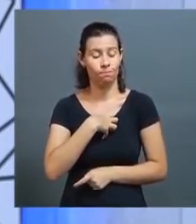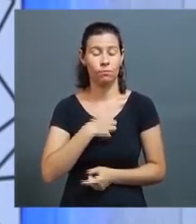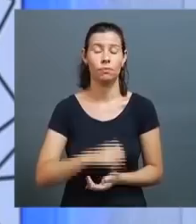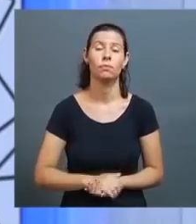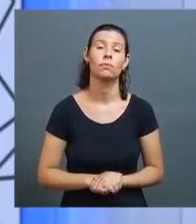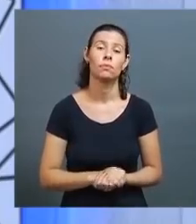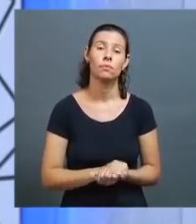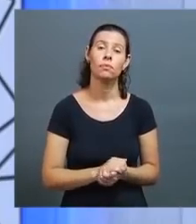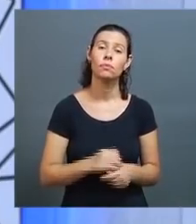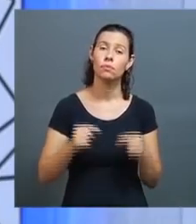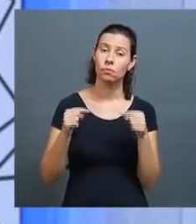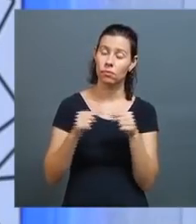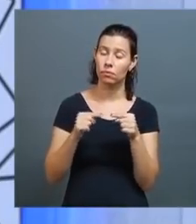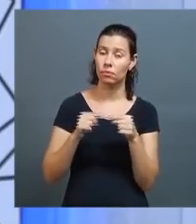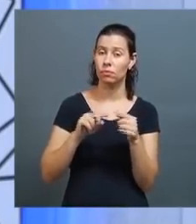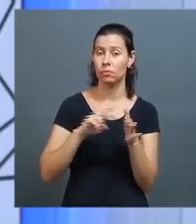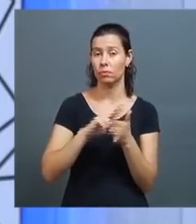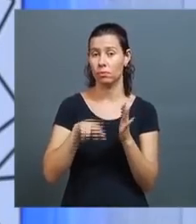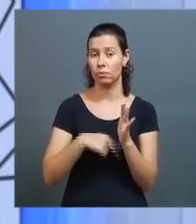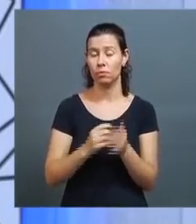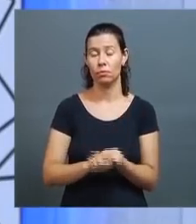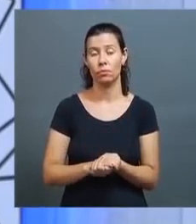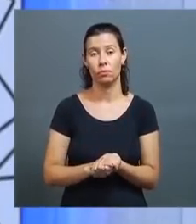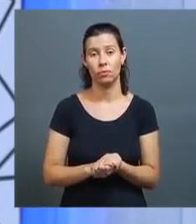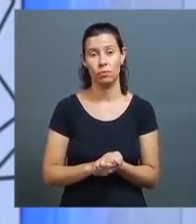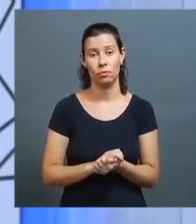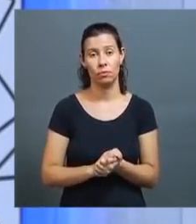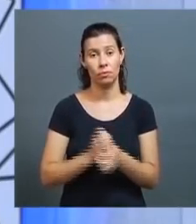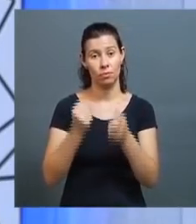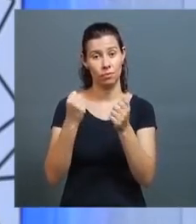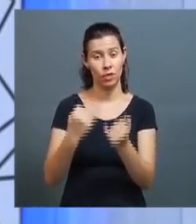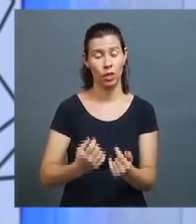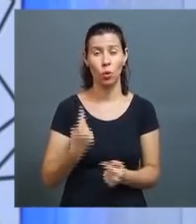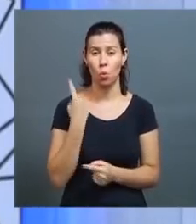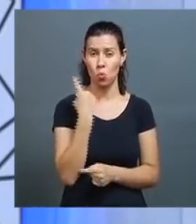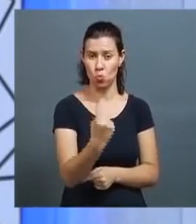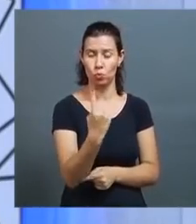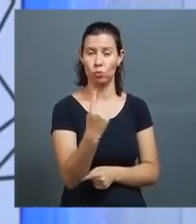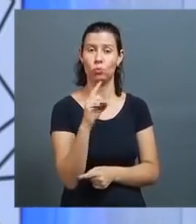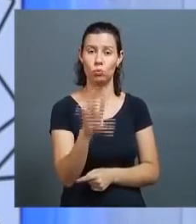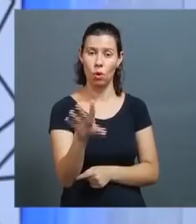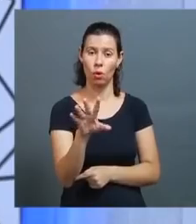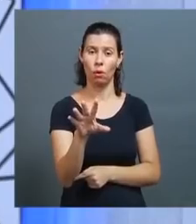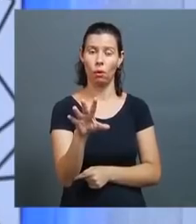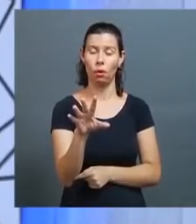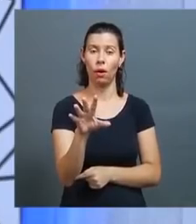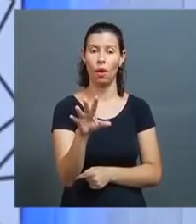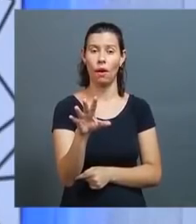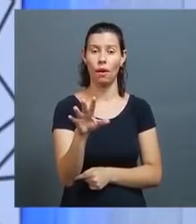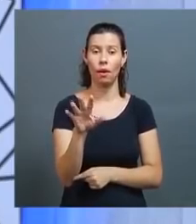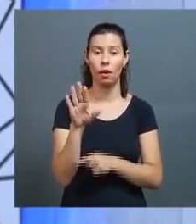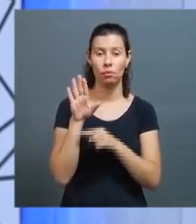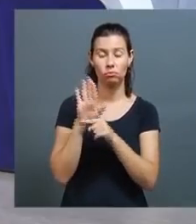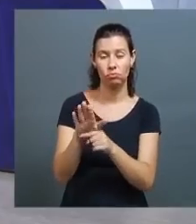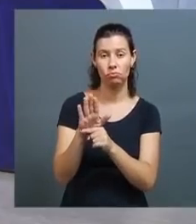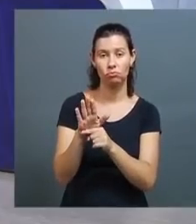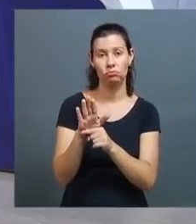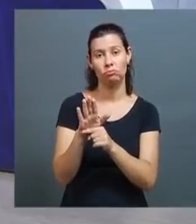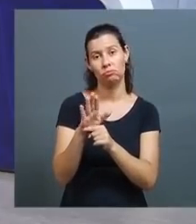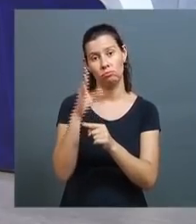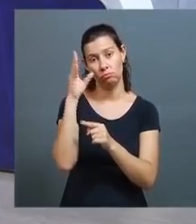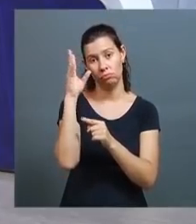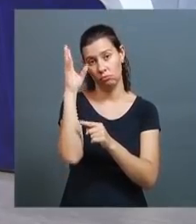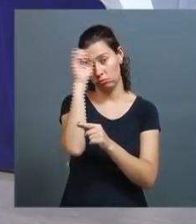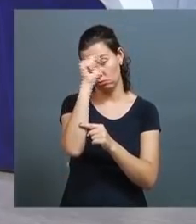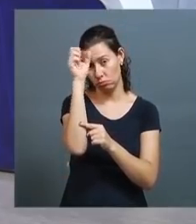uma combinatória de fatores. Mas a gente não diz que é um único fator isolado, ele desencadeia uma dificuldade. Como a gente sempre está falando,